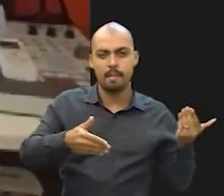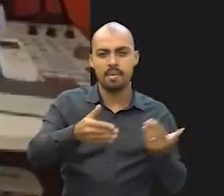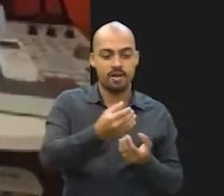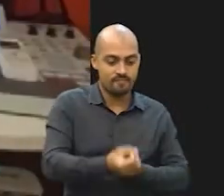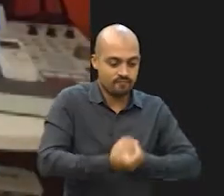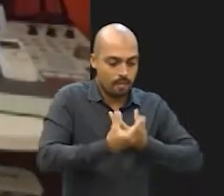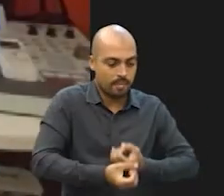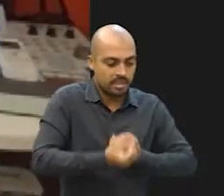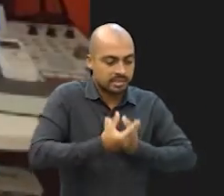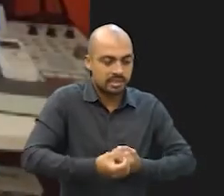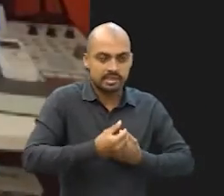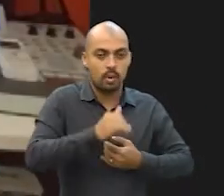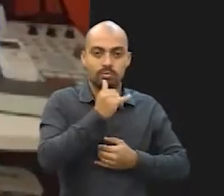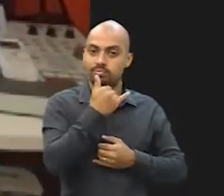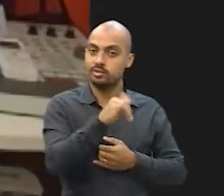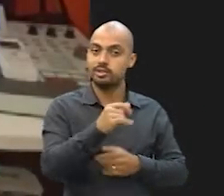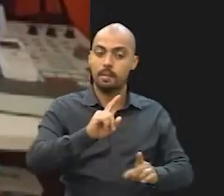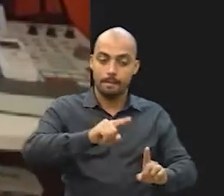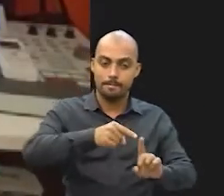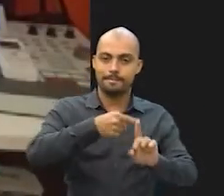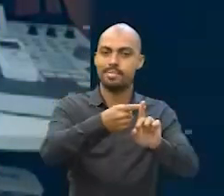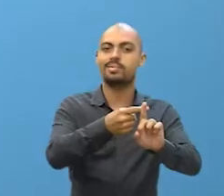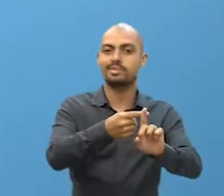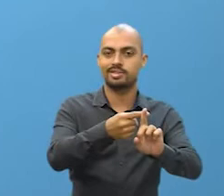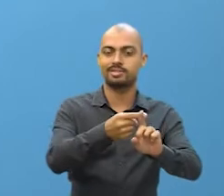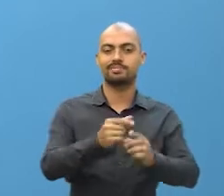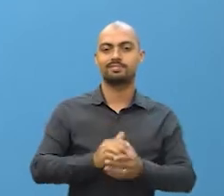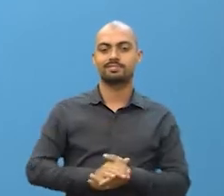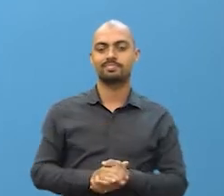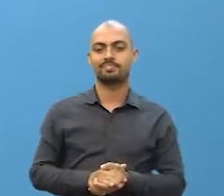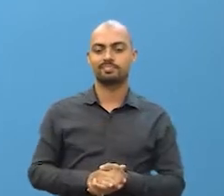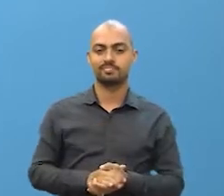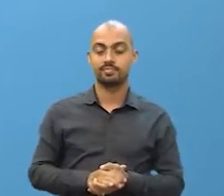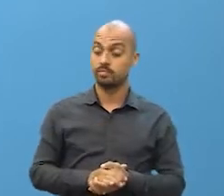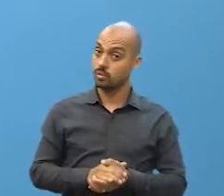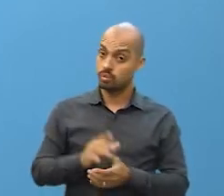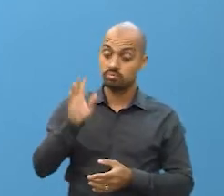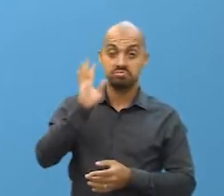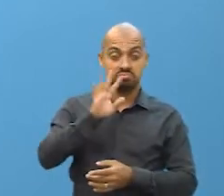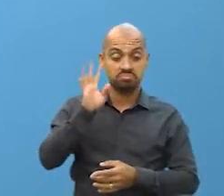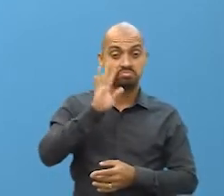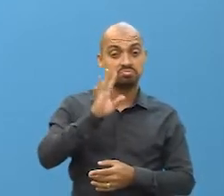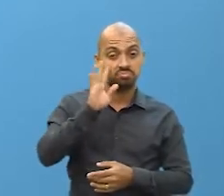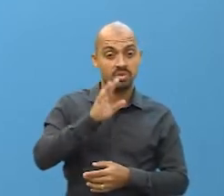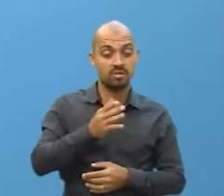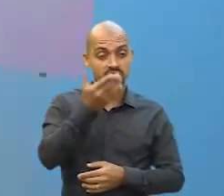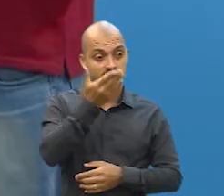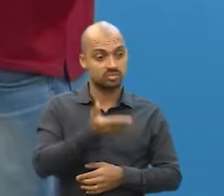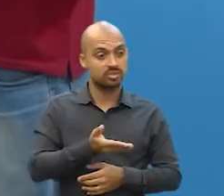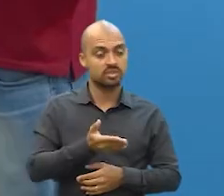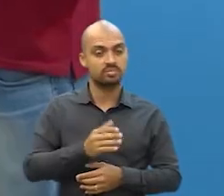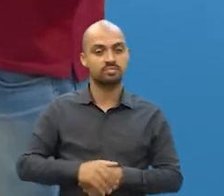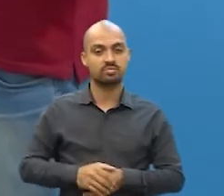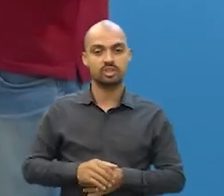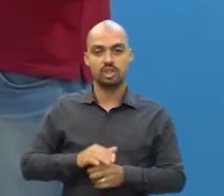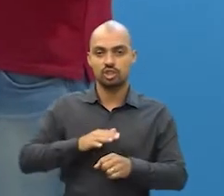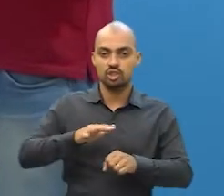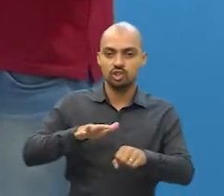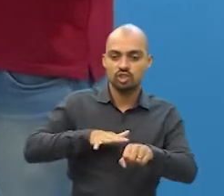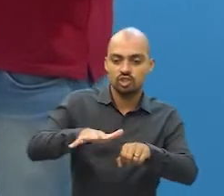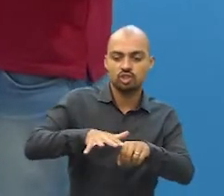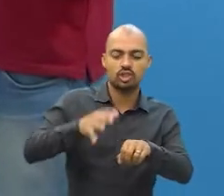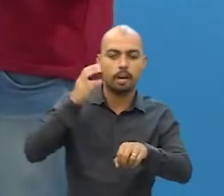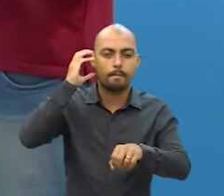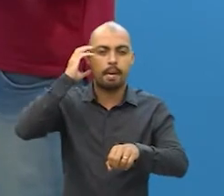muita informação e muita energia positiva pra gente também no dia a dia, né? É, muito legal. E você, o DJ Du, né,